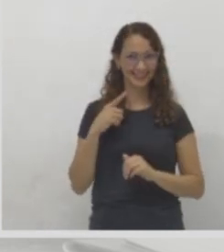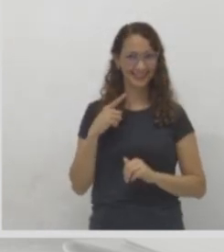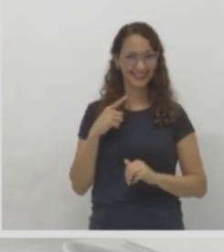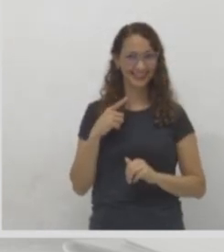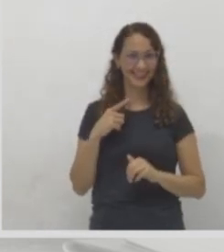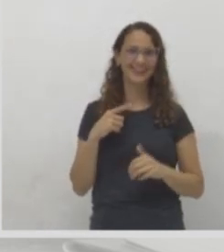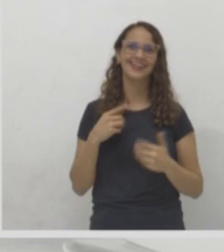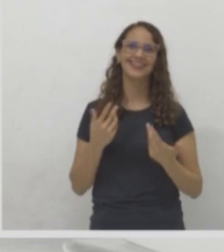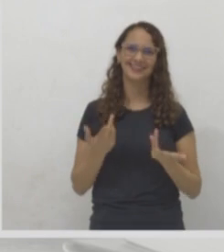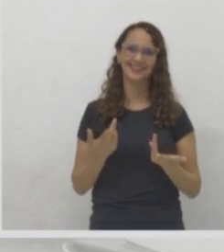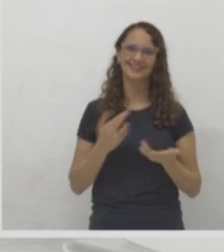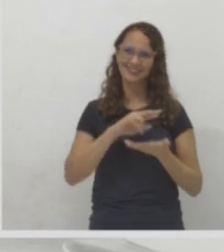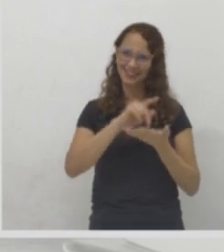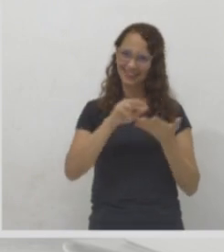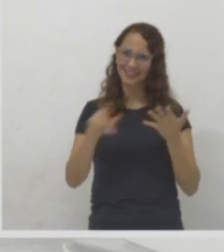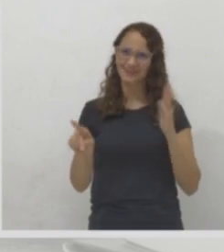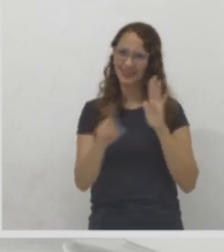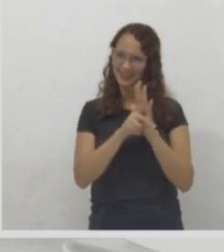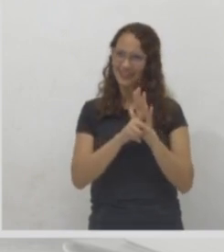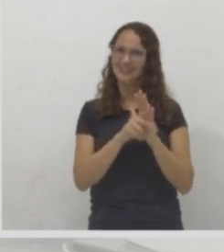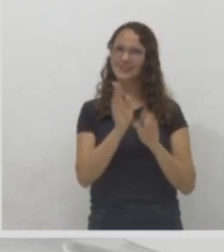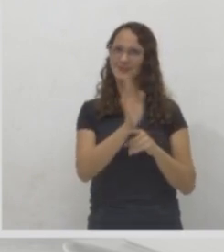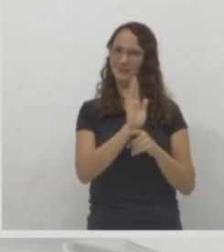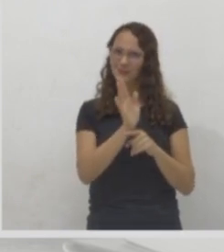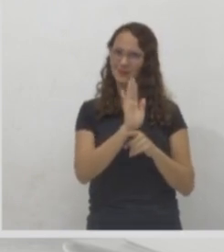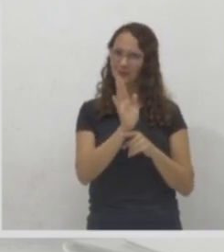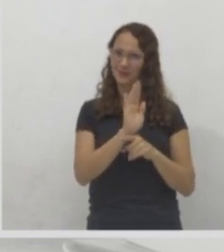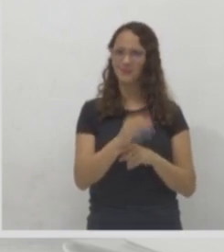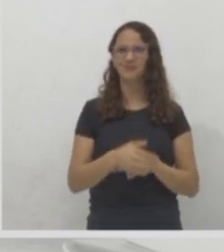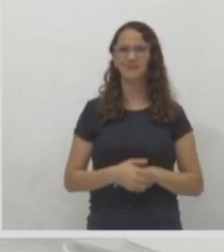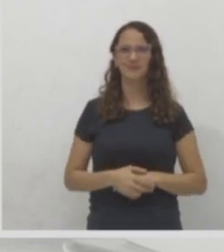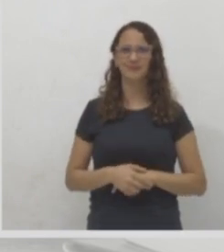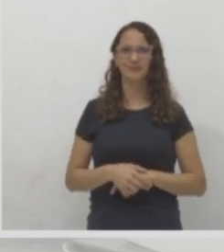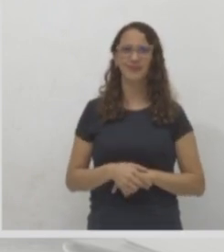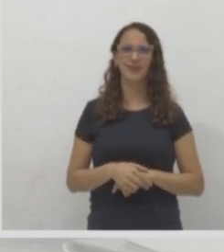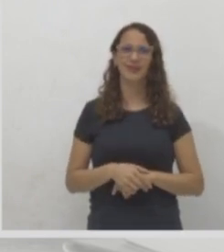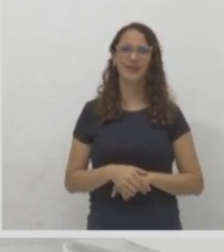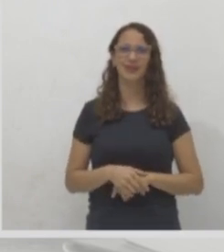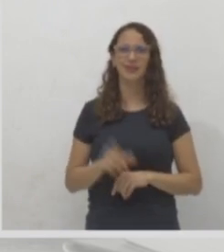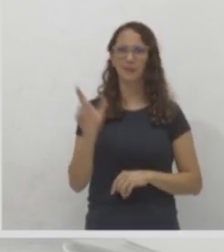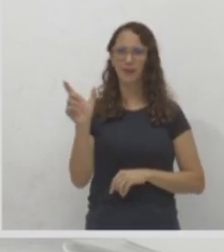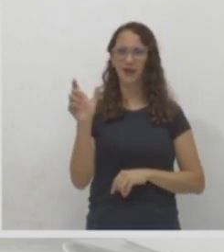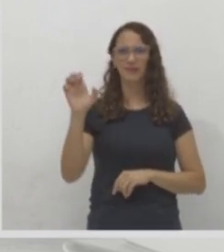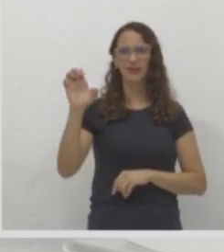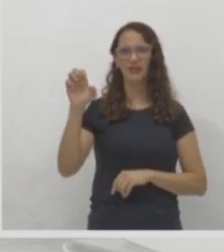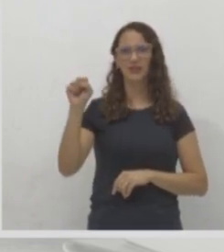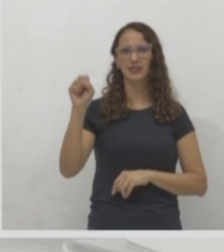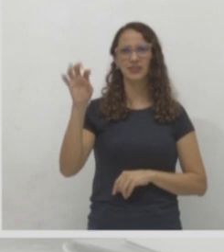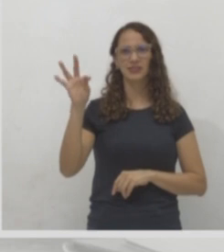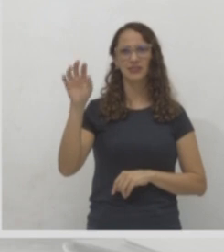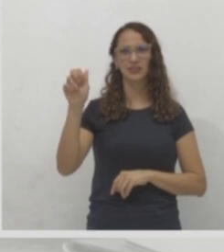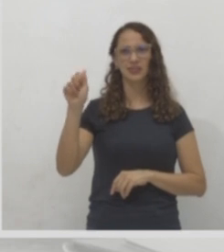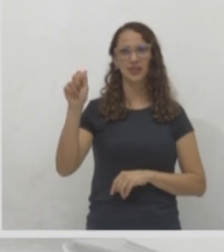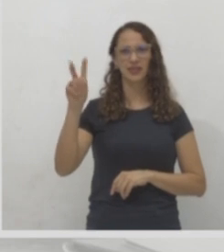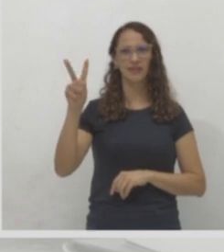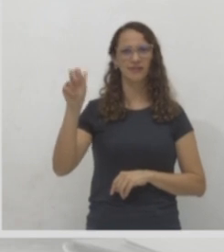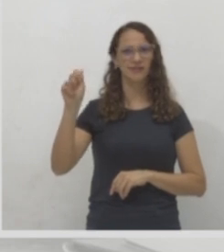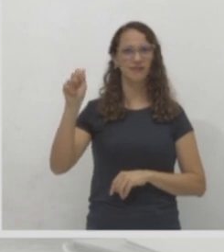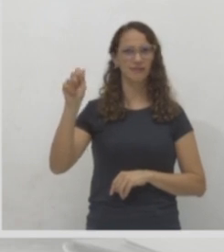para ligar esses elementos aqui. O último exemplo